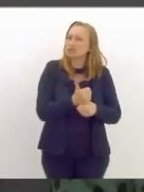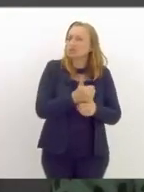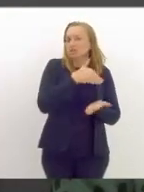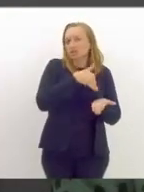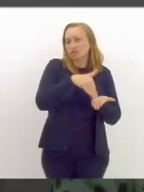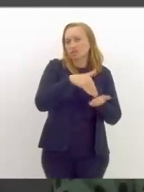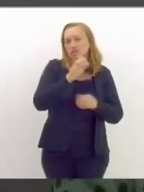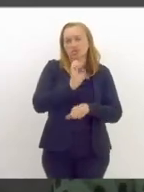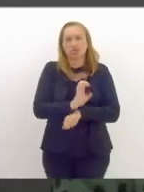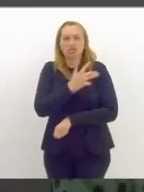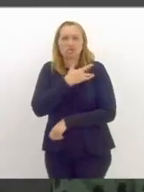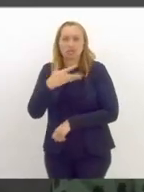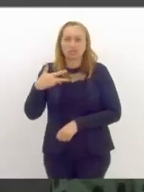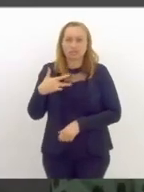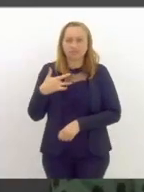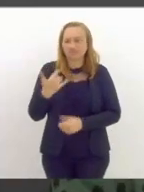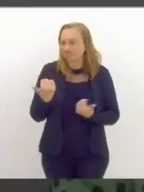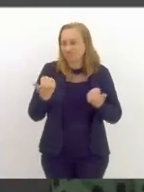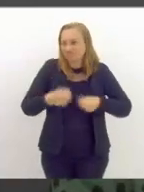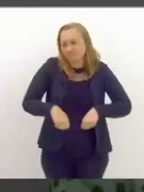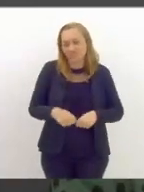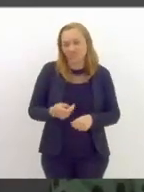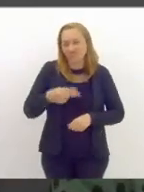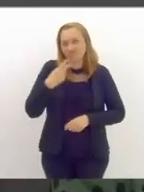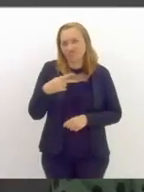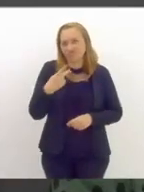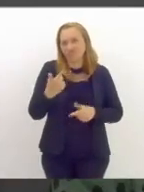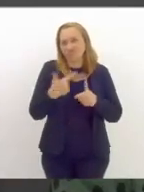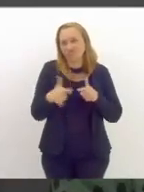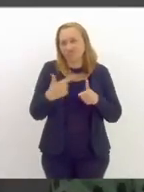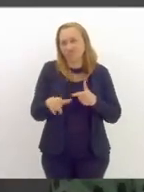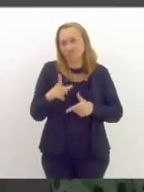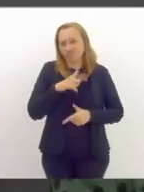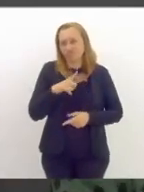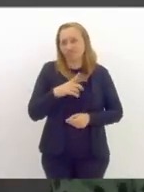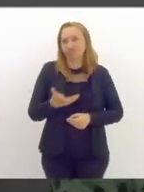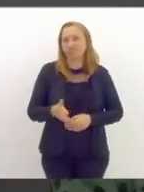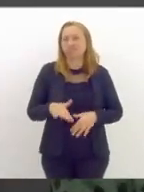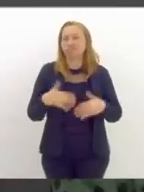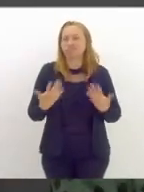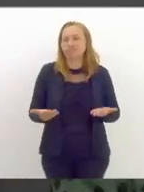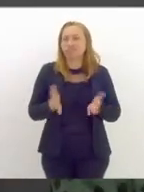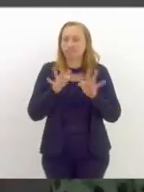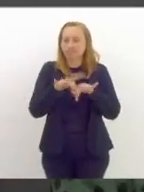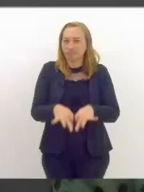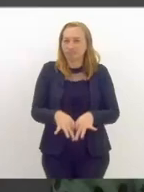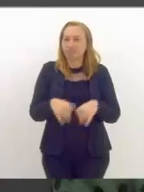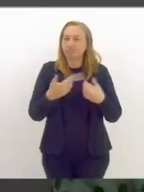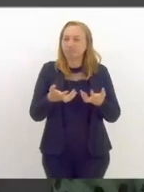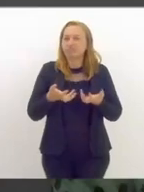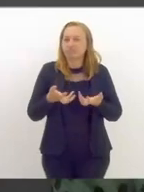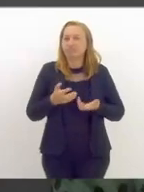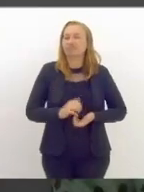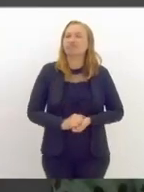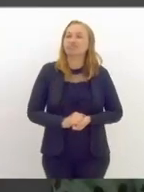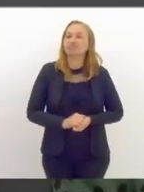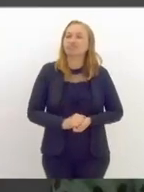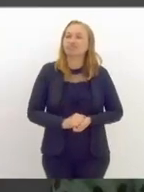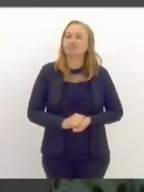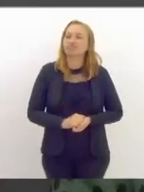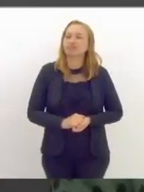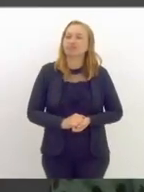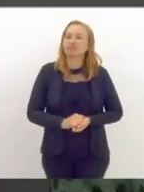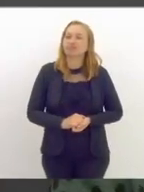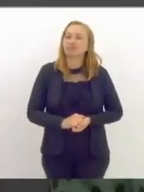de Estado da Saúde, que não precisa dizer os problemas que passou. Então, concluindo, eu quero dizer o seguinte, eu